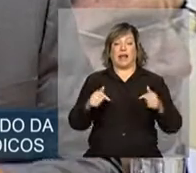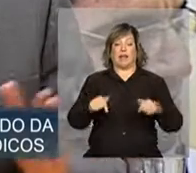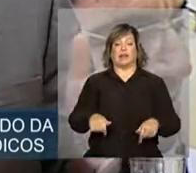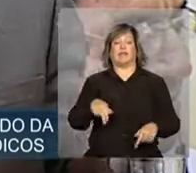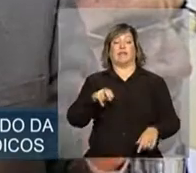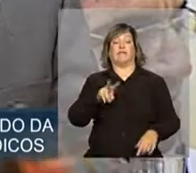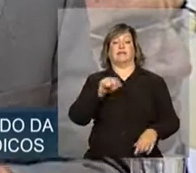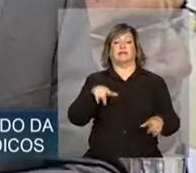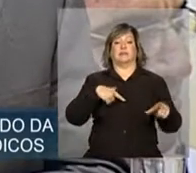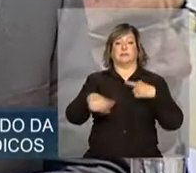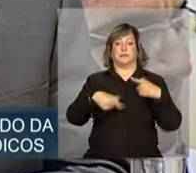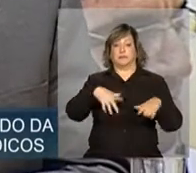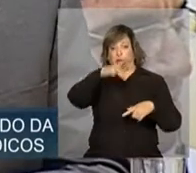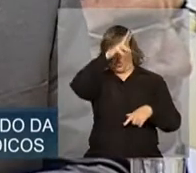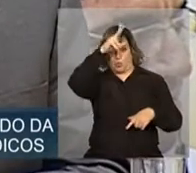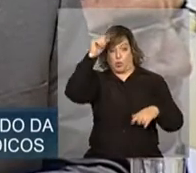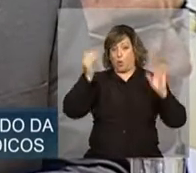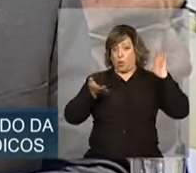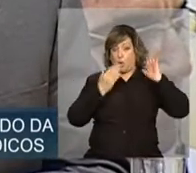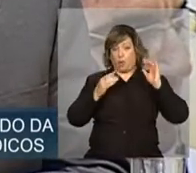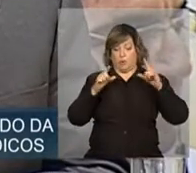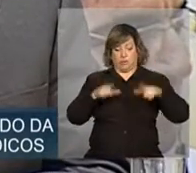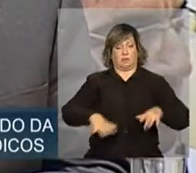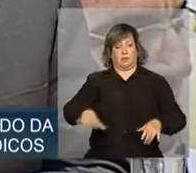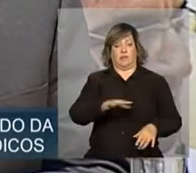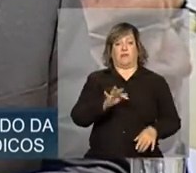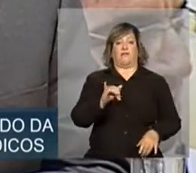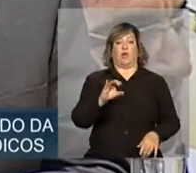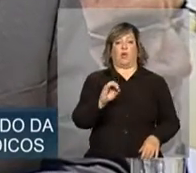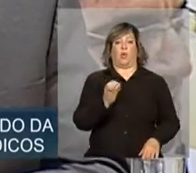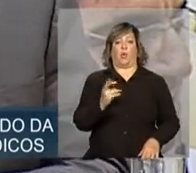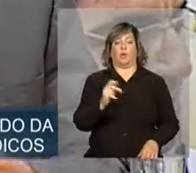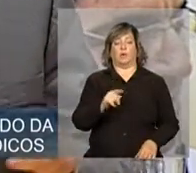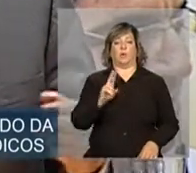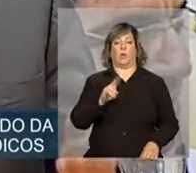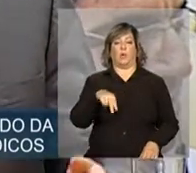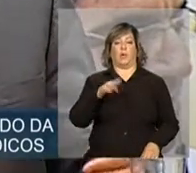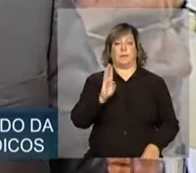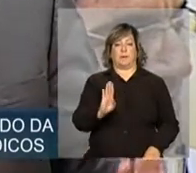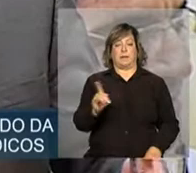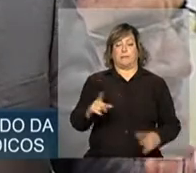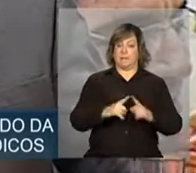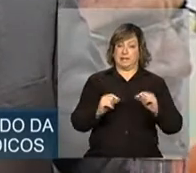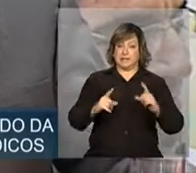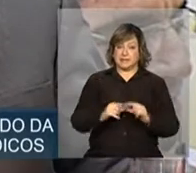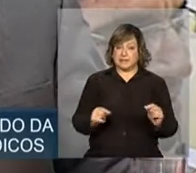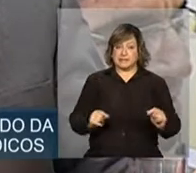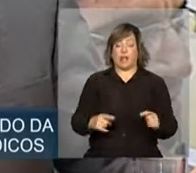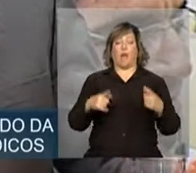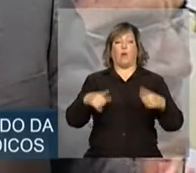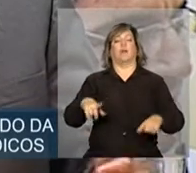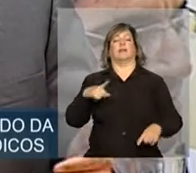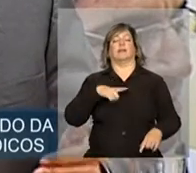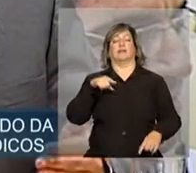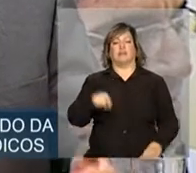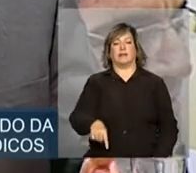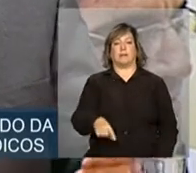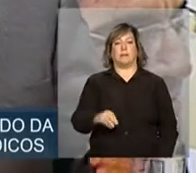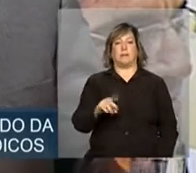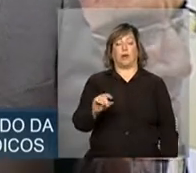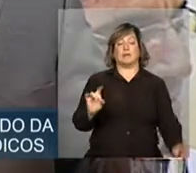vai trabalhar na área indígena mas se concentrar na aqui na Fiocruz UnB em Brasília ou nós temos um módulo específico